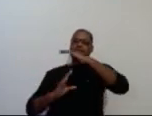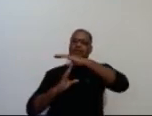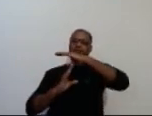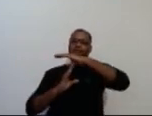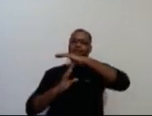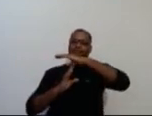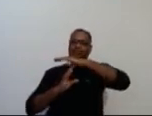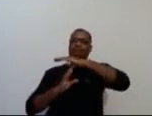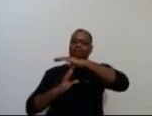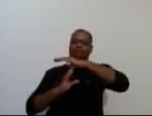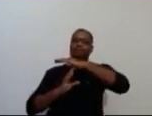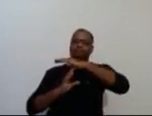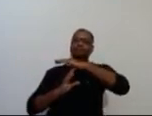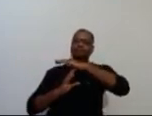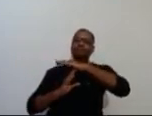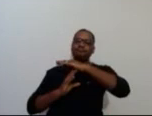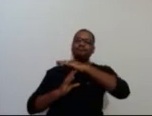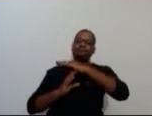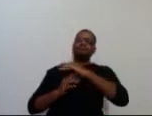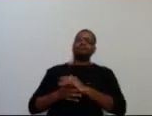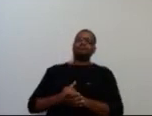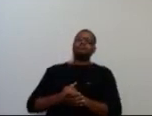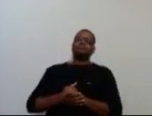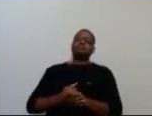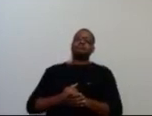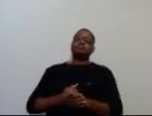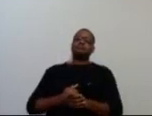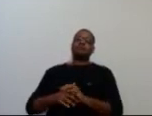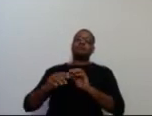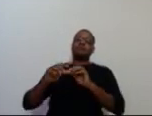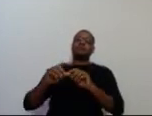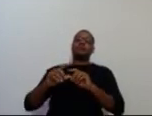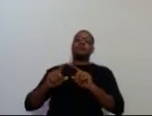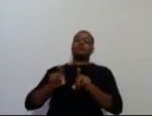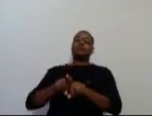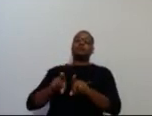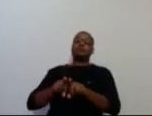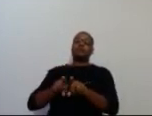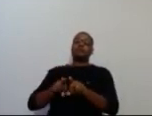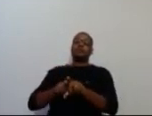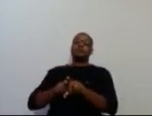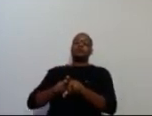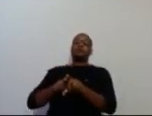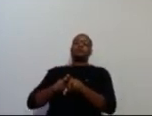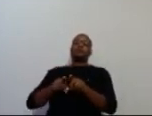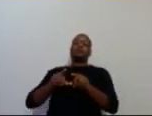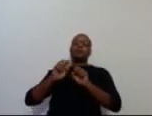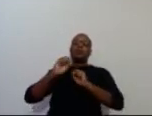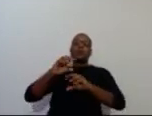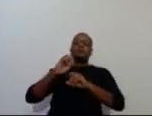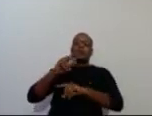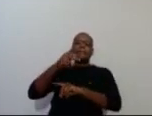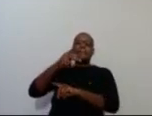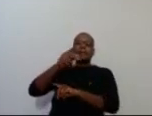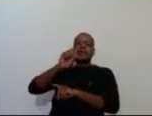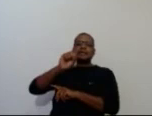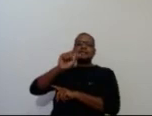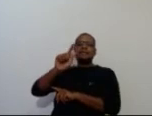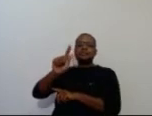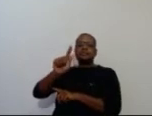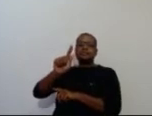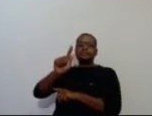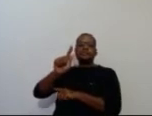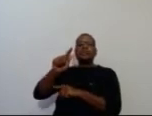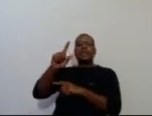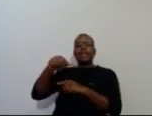educação a PSG é um pouco mais baixa que isso. Mas ainda não é o público de vulnerabilidade social. O SENAC não trabalha com